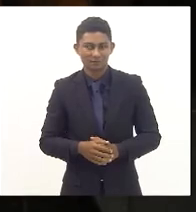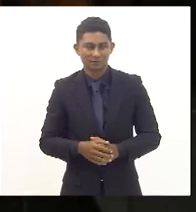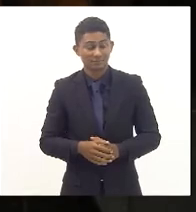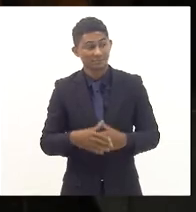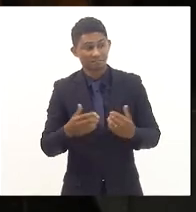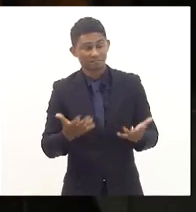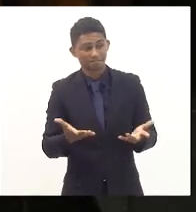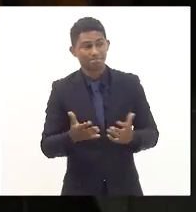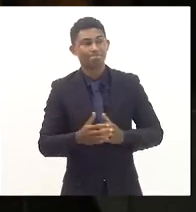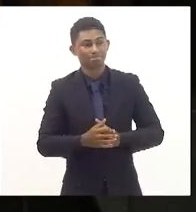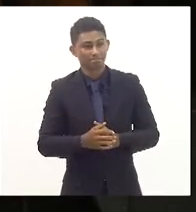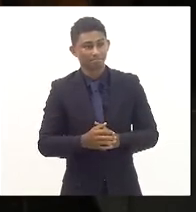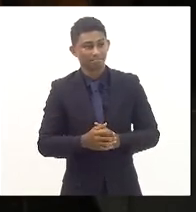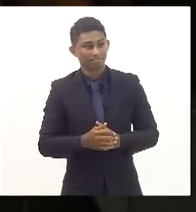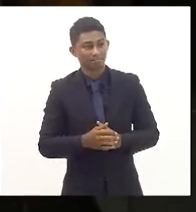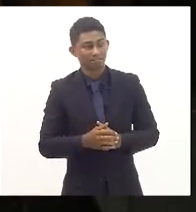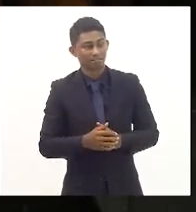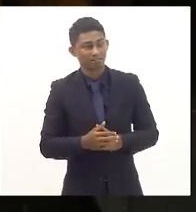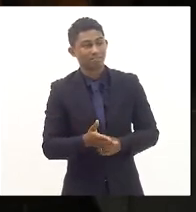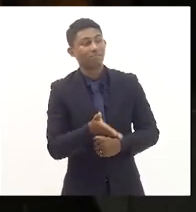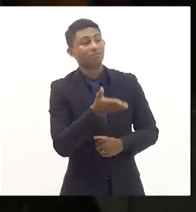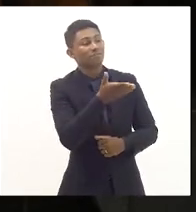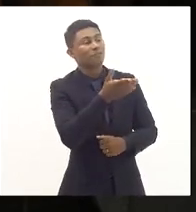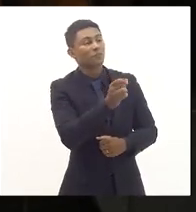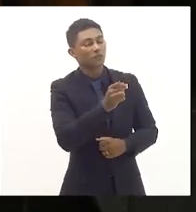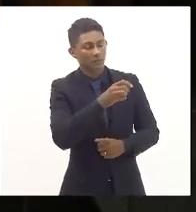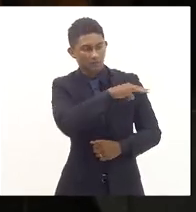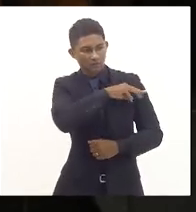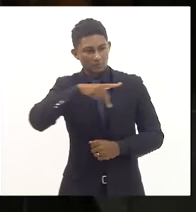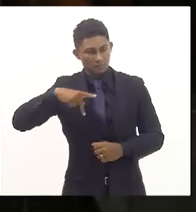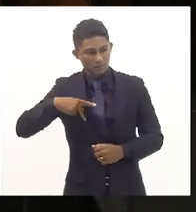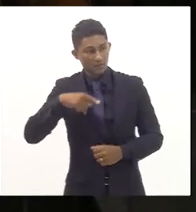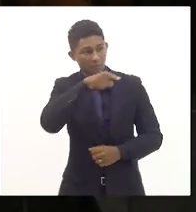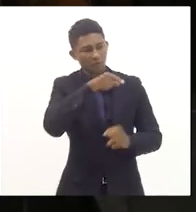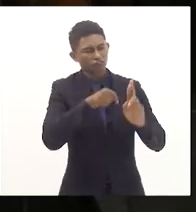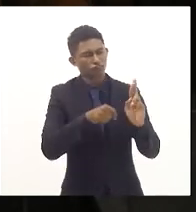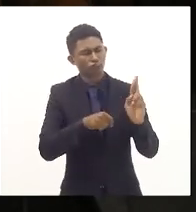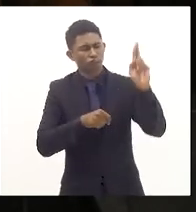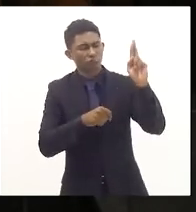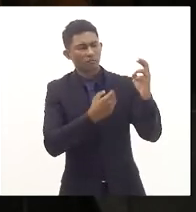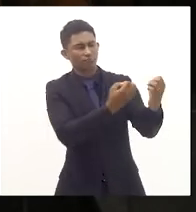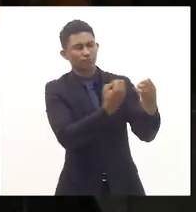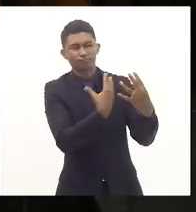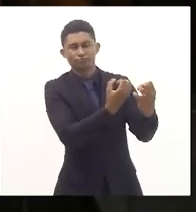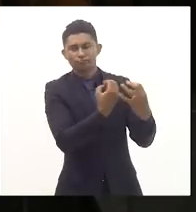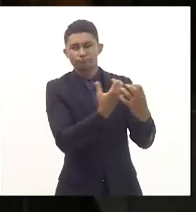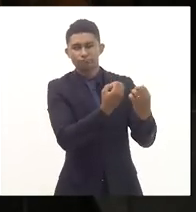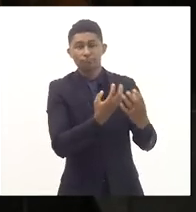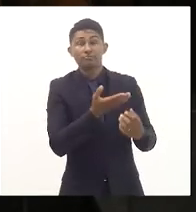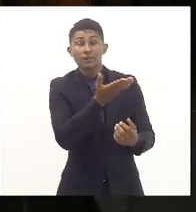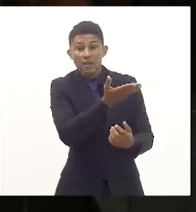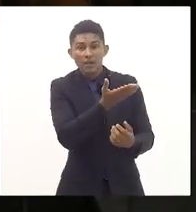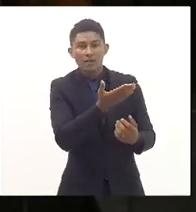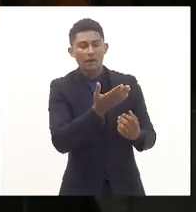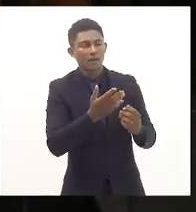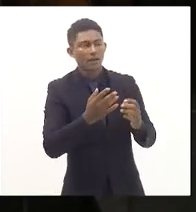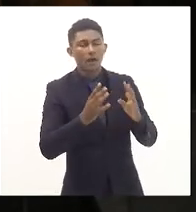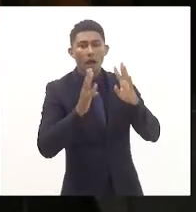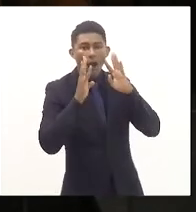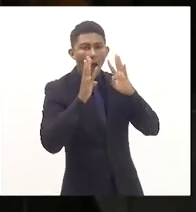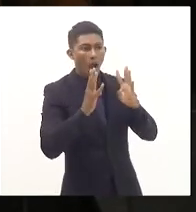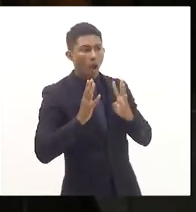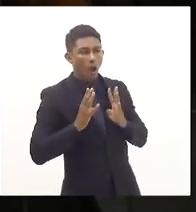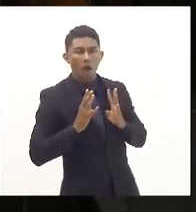Rua Doutor Pinheiro show foi o meu pai não ministério público para ingresso na atuação Dr Hussein foi que me acolheu